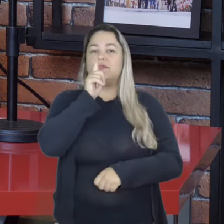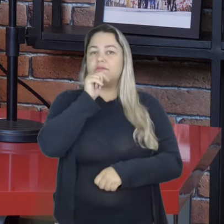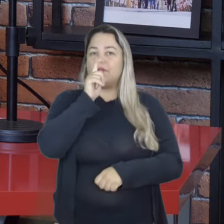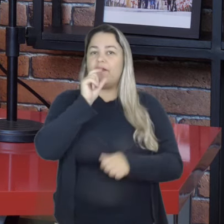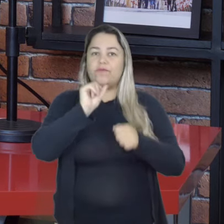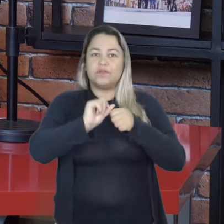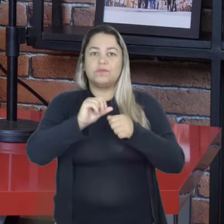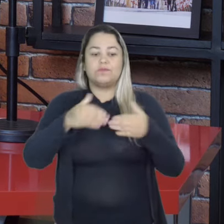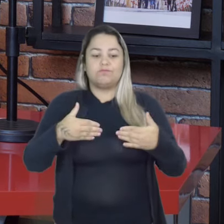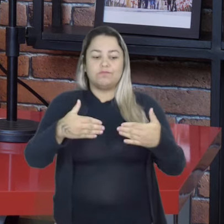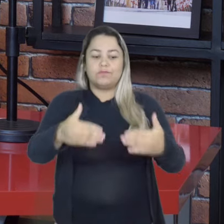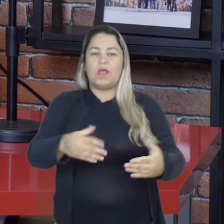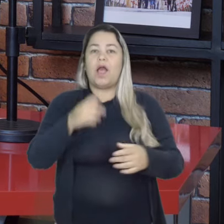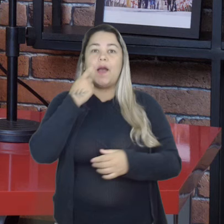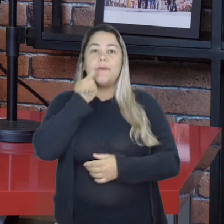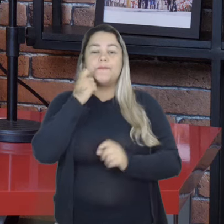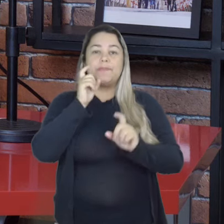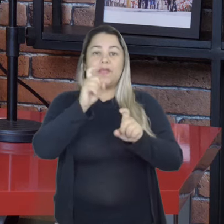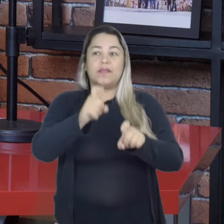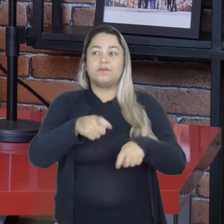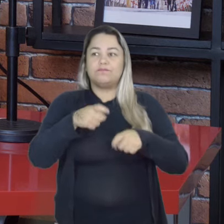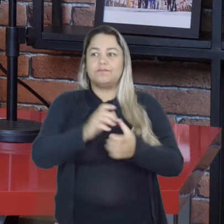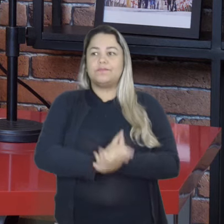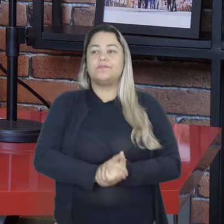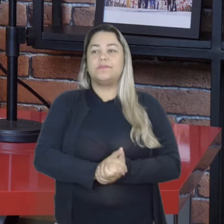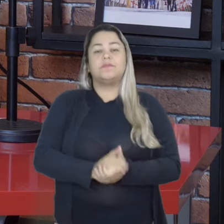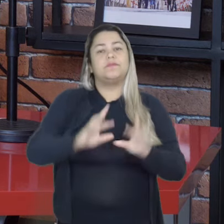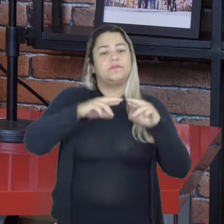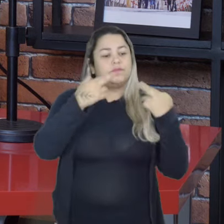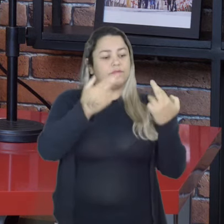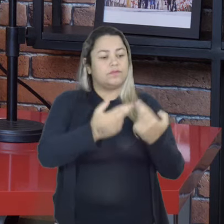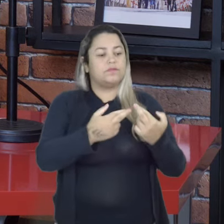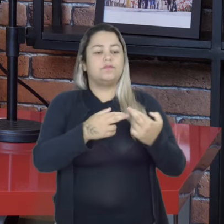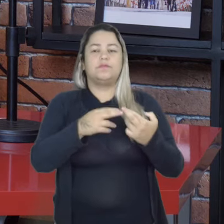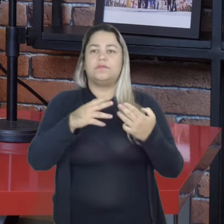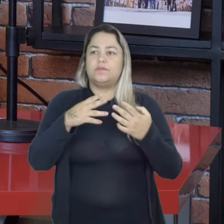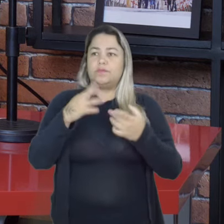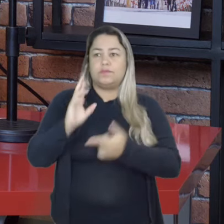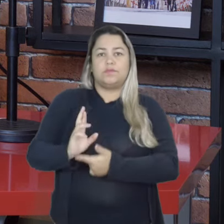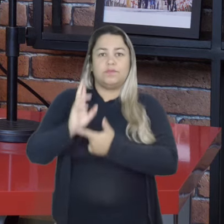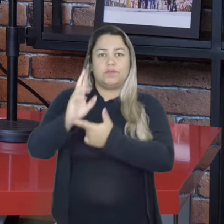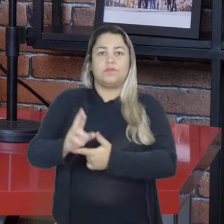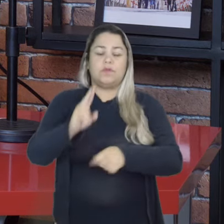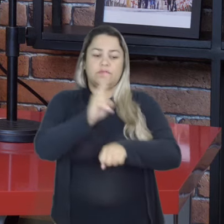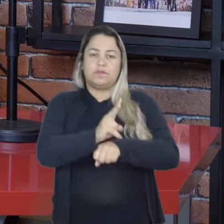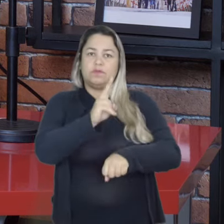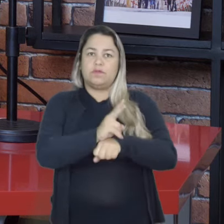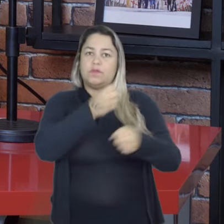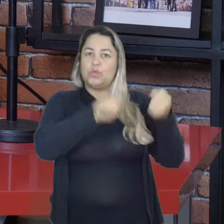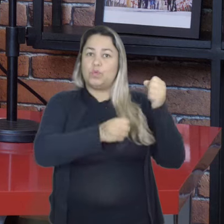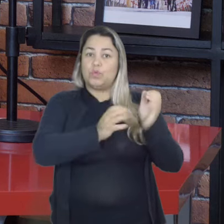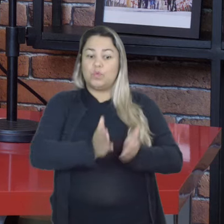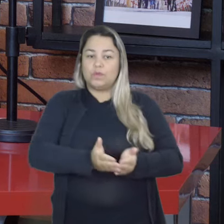Mulheres das Águas, realizado pelo Ministério da Pesca e Aquicultura. Ele também se reuniu com representantes da Frente Parlamentar Mista